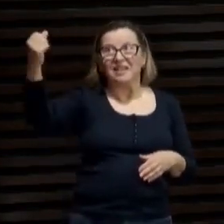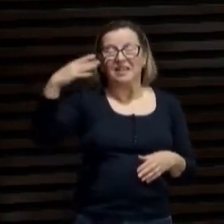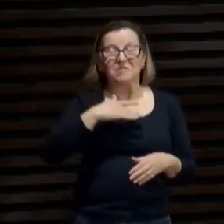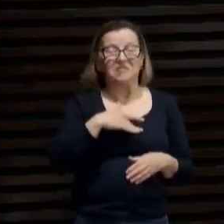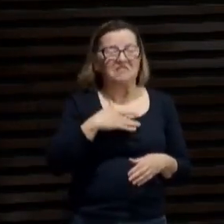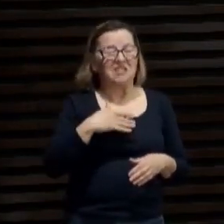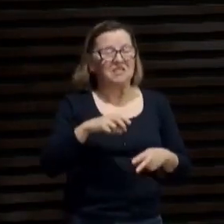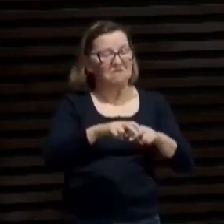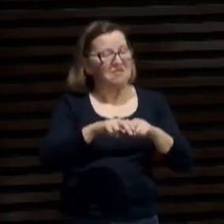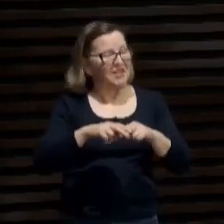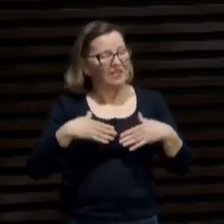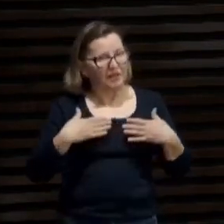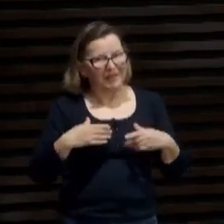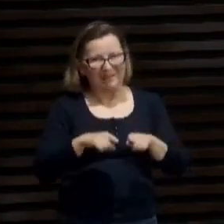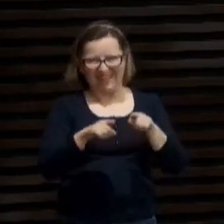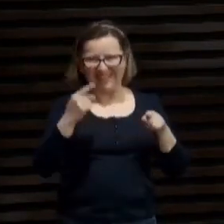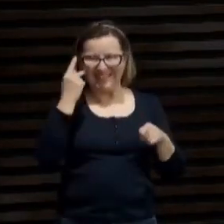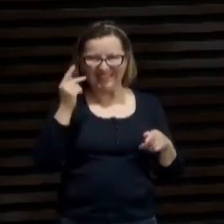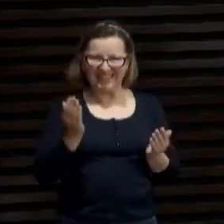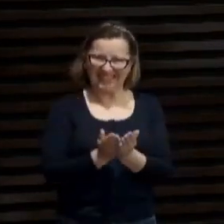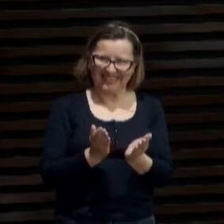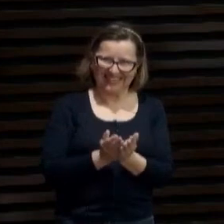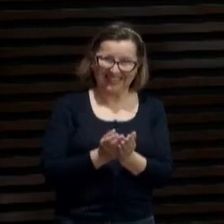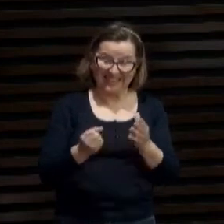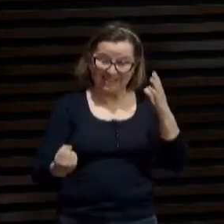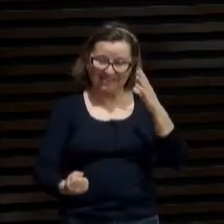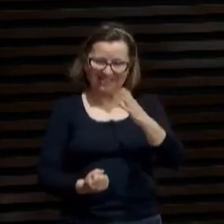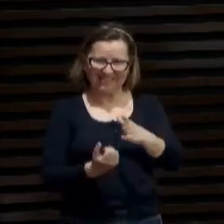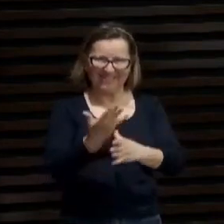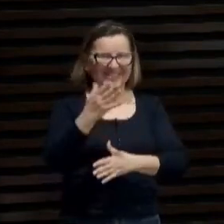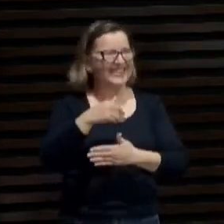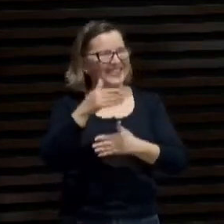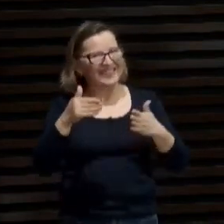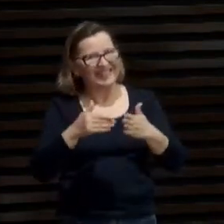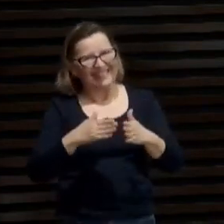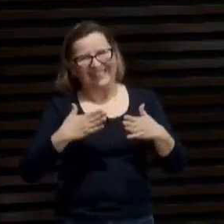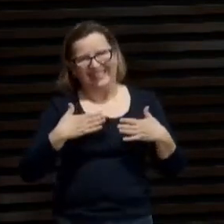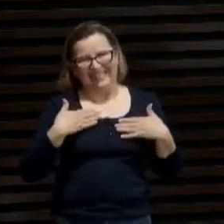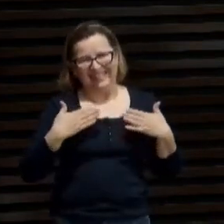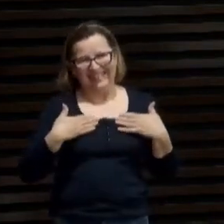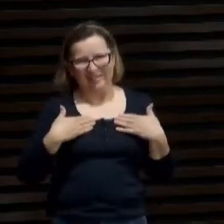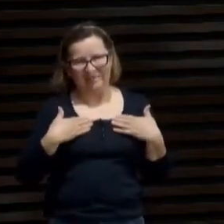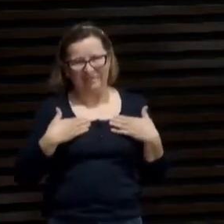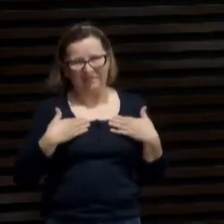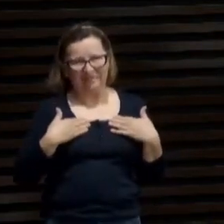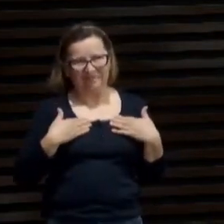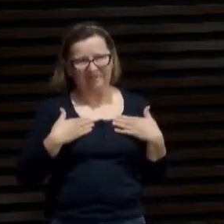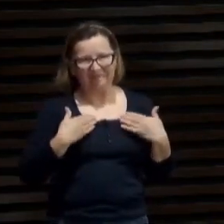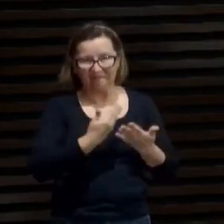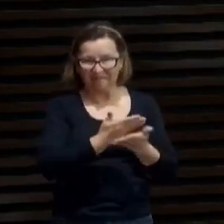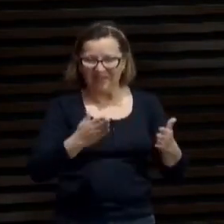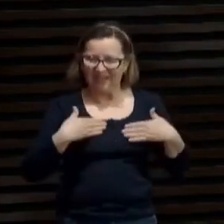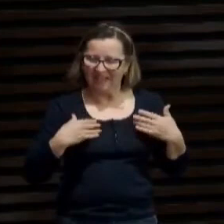para o crente, meus amados, é a fonte de toda alegria. Alegrai-vos sempre